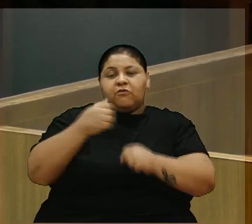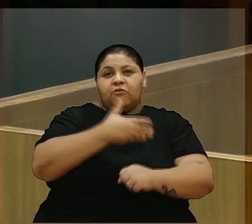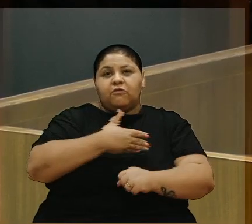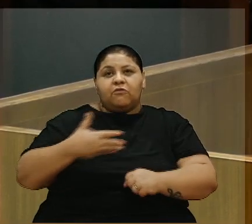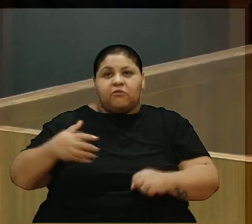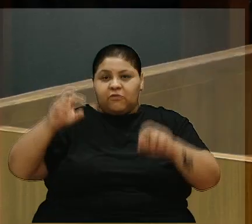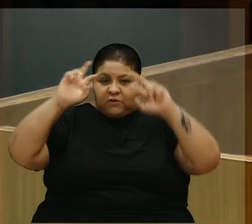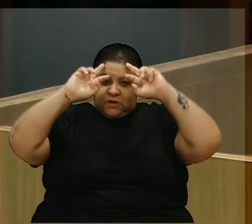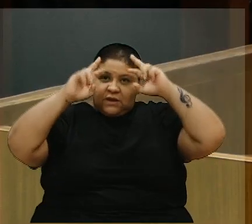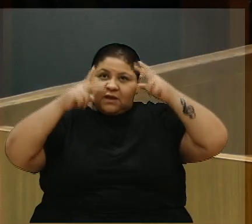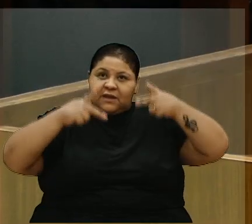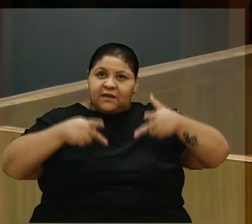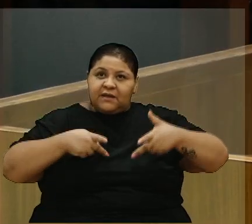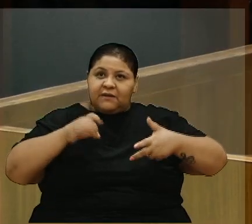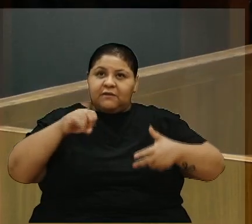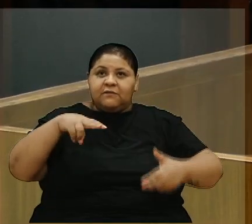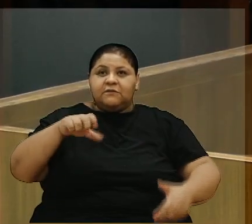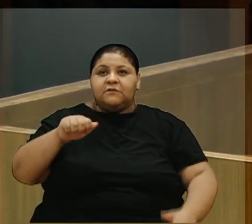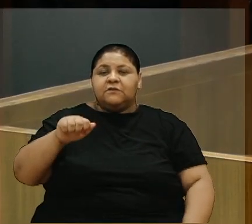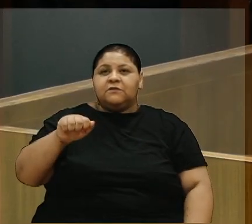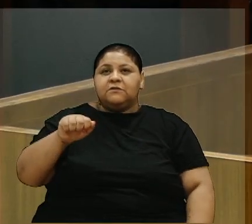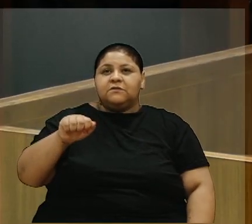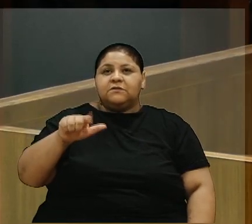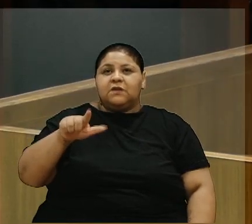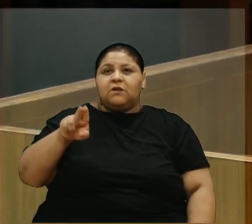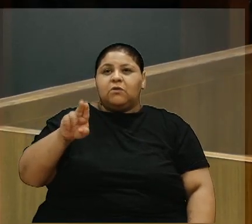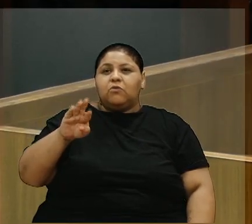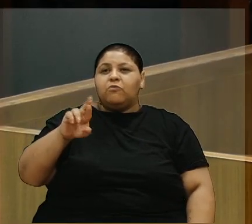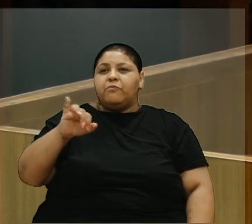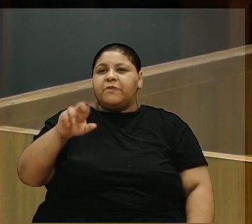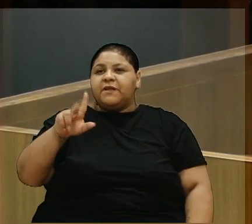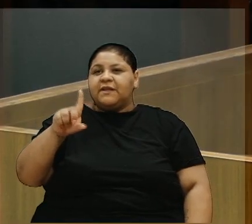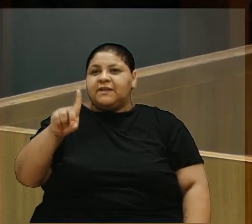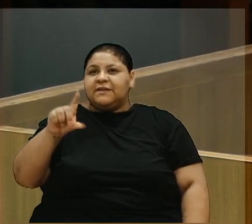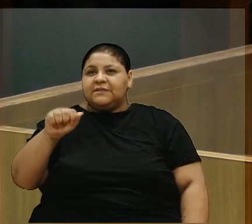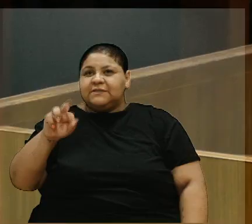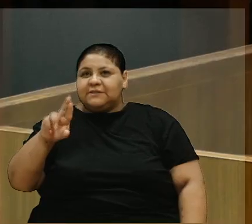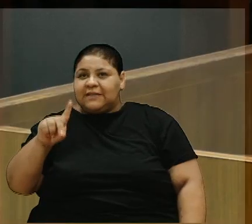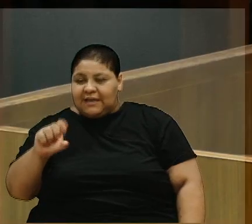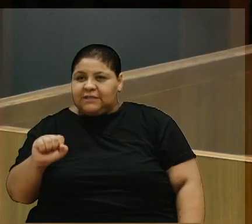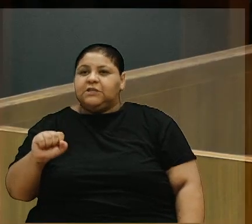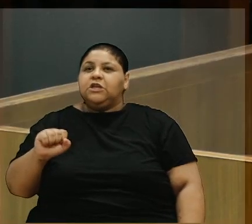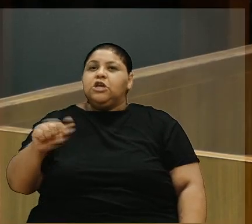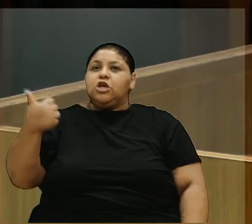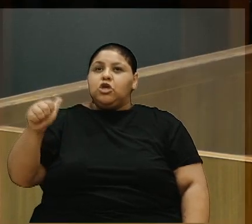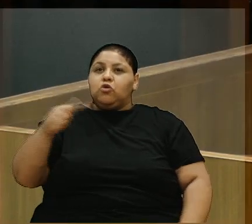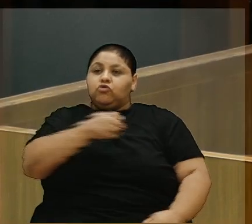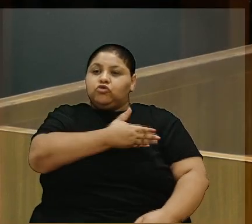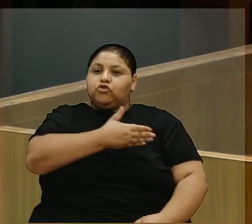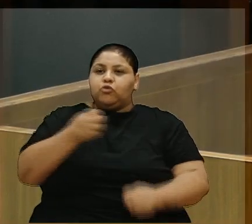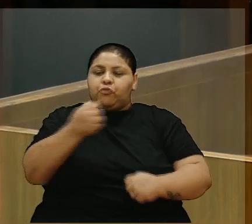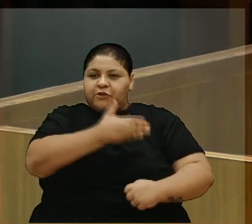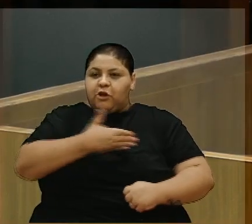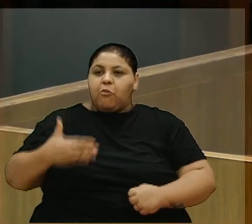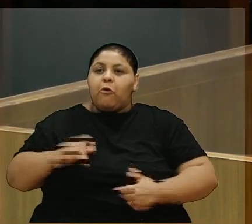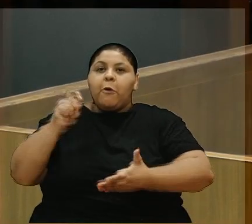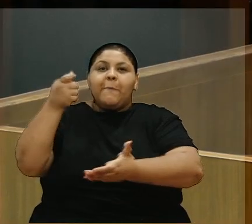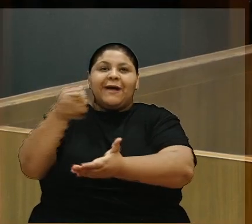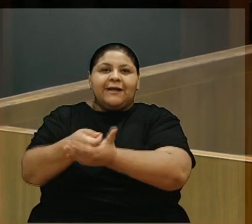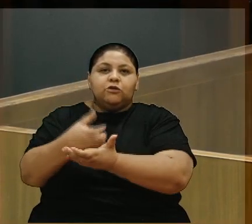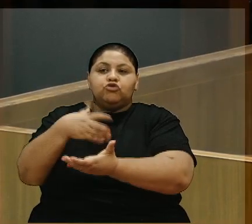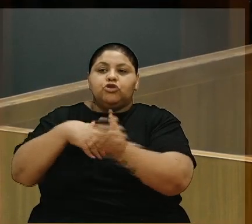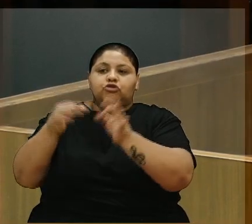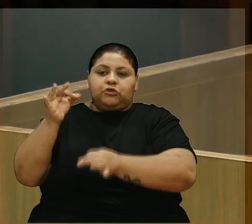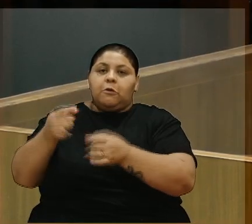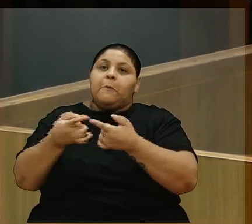reconhece insalubridade e 11 o poder público vem pagando de modo judicial. Mas são parceiros.